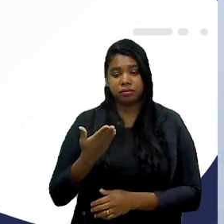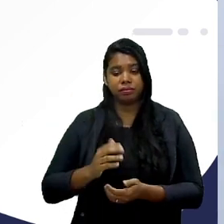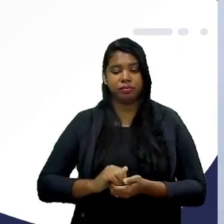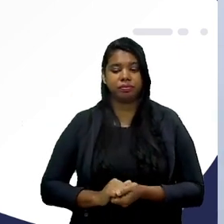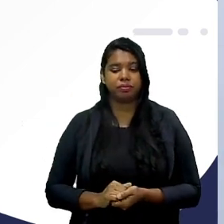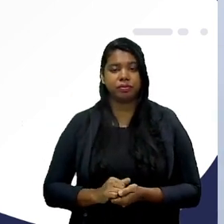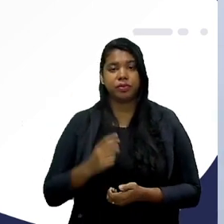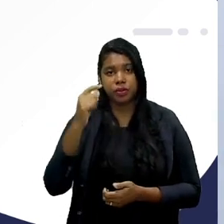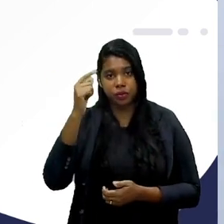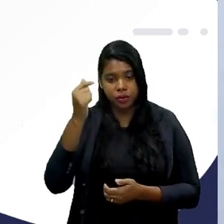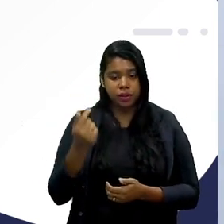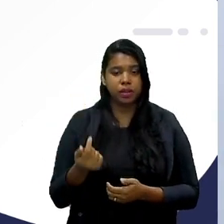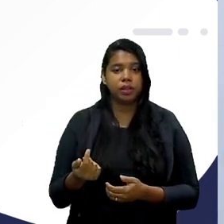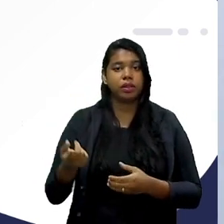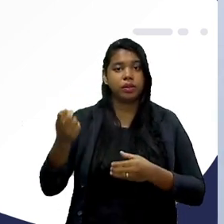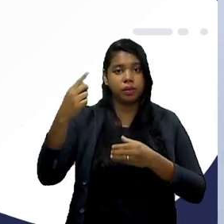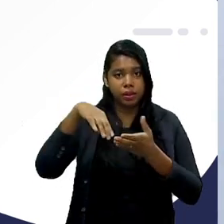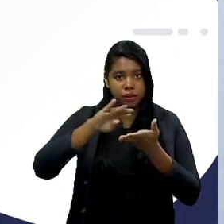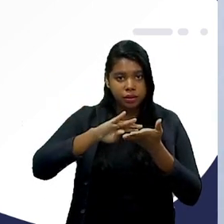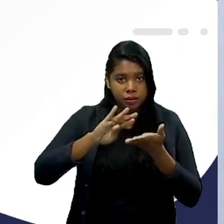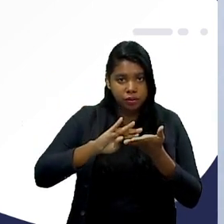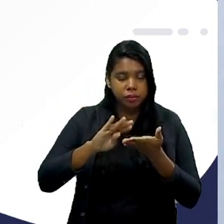de saída de recursos.